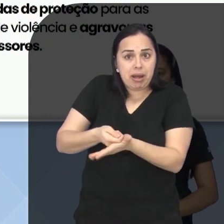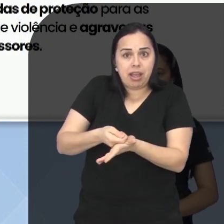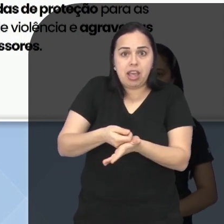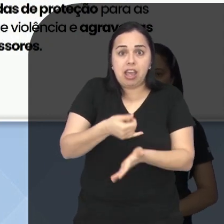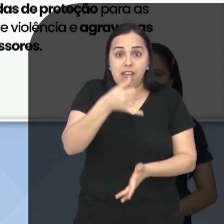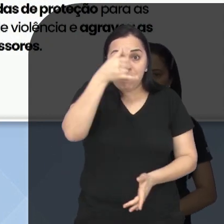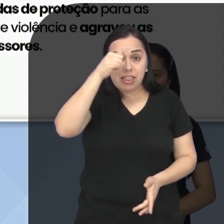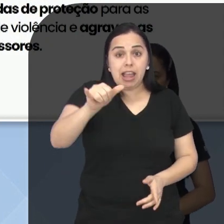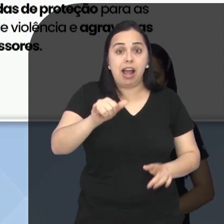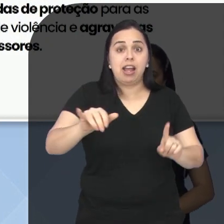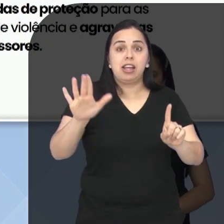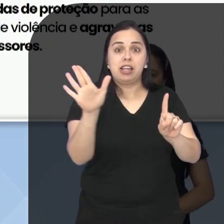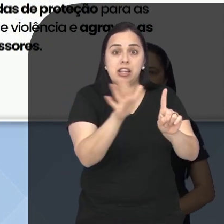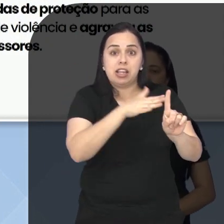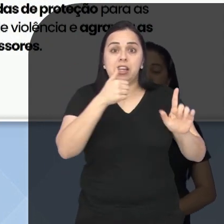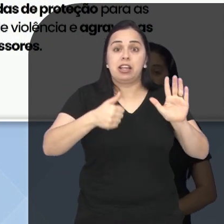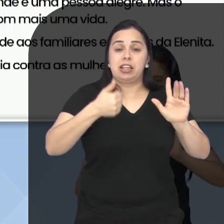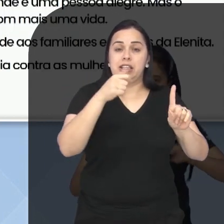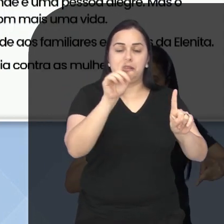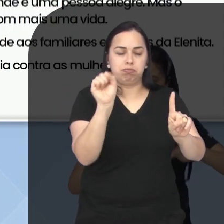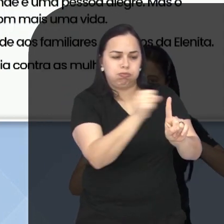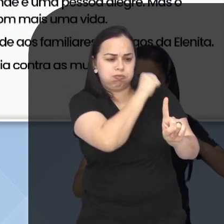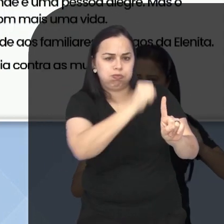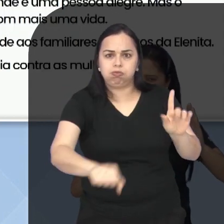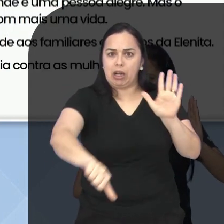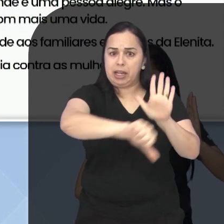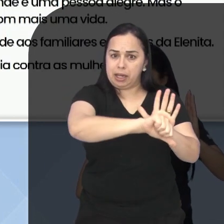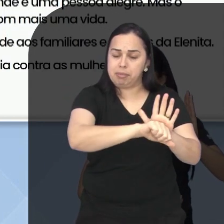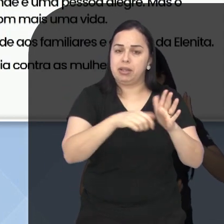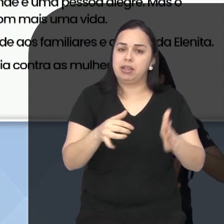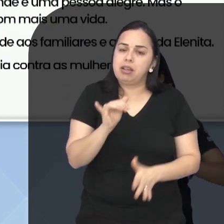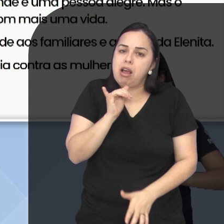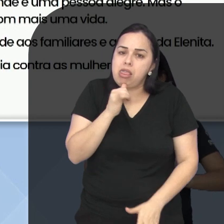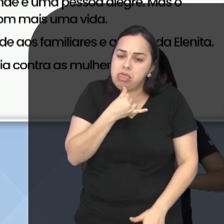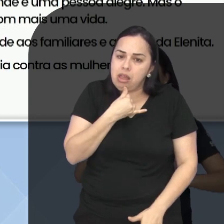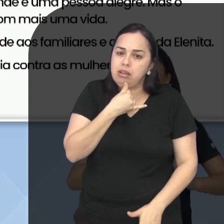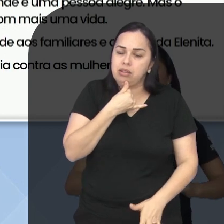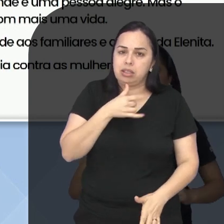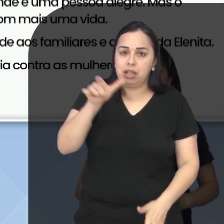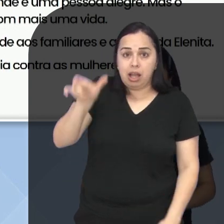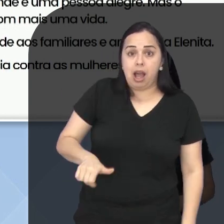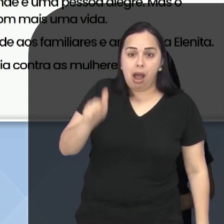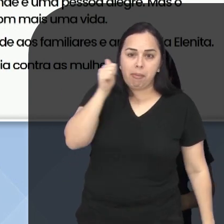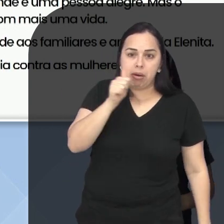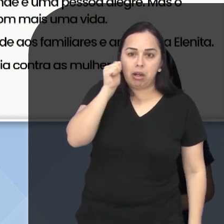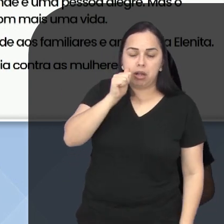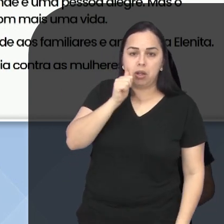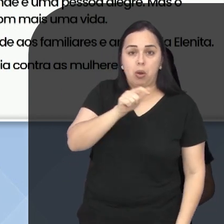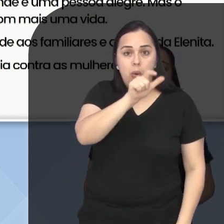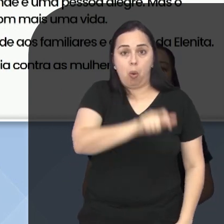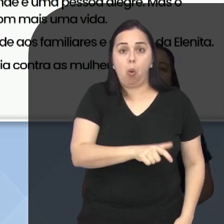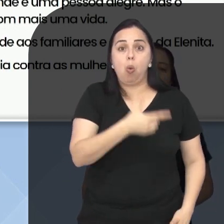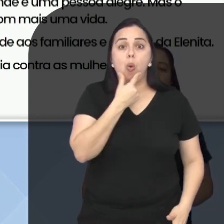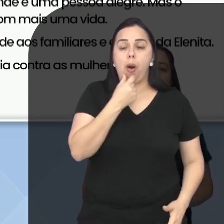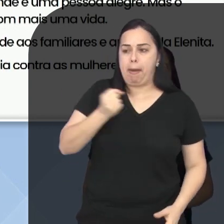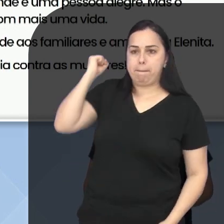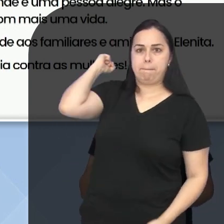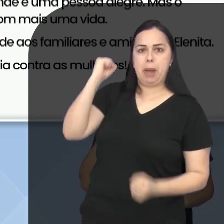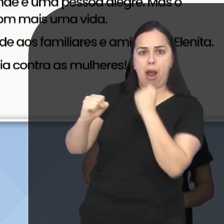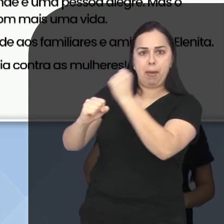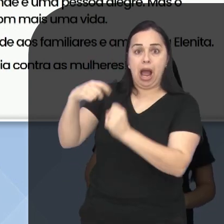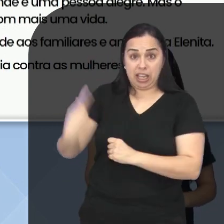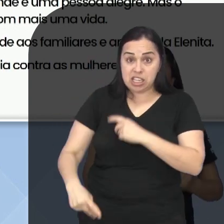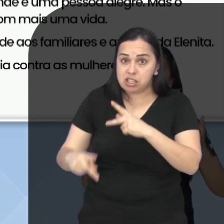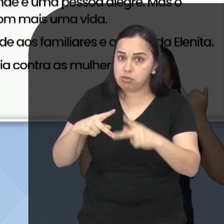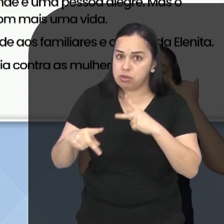para evitar crimes de violência doméstica. A parlamentar ainda lamentou o triste caso da doméstica, que foi assassinada pelo companheiro